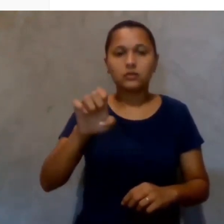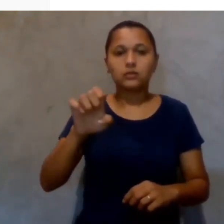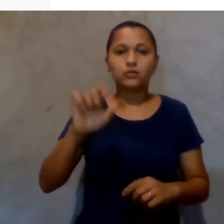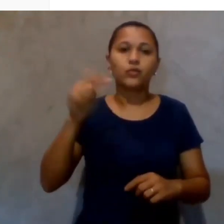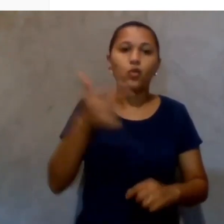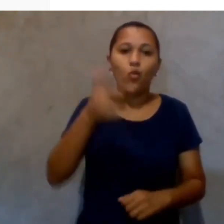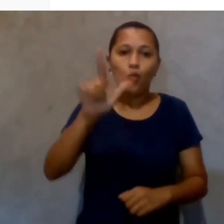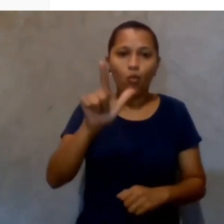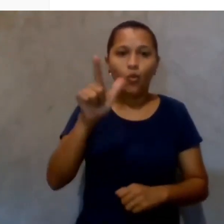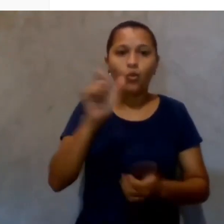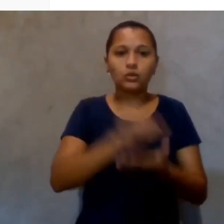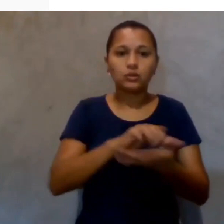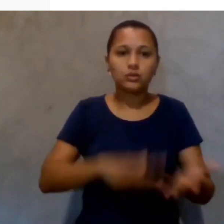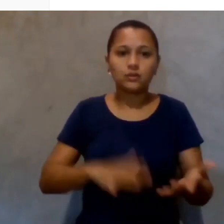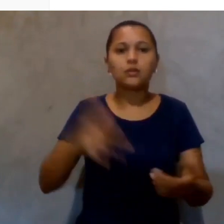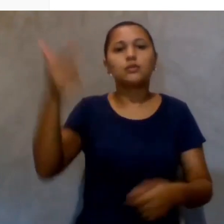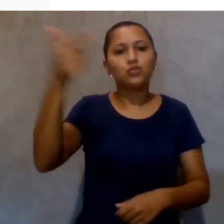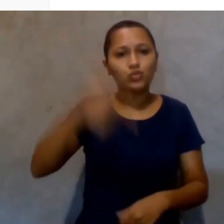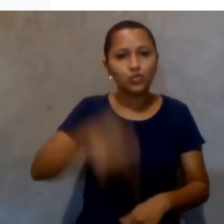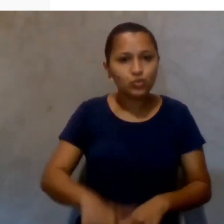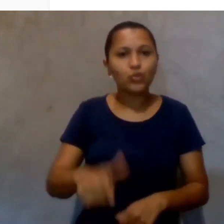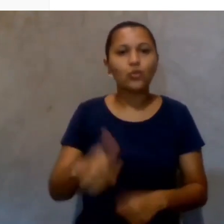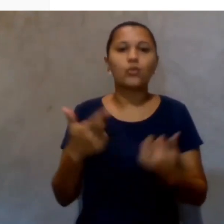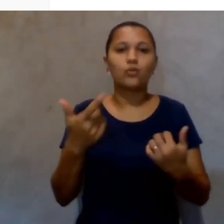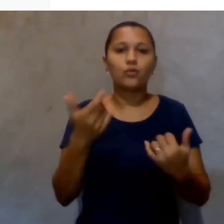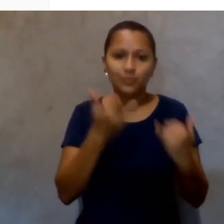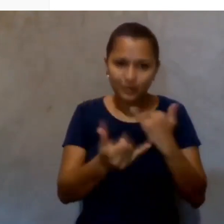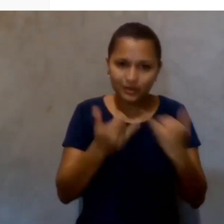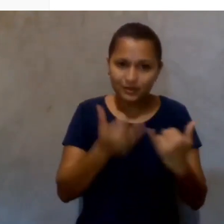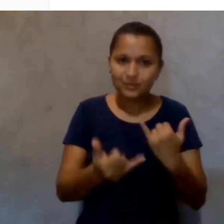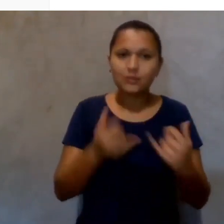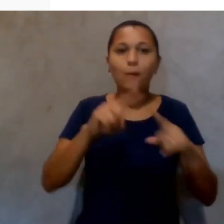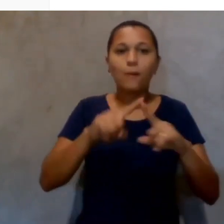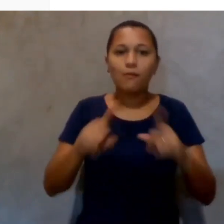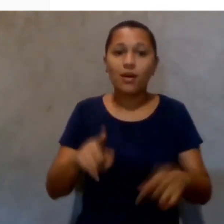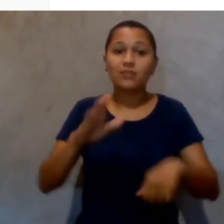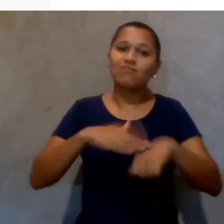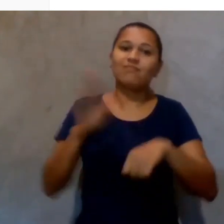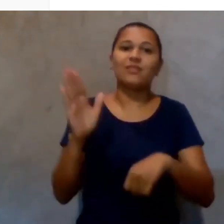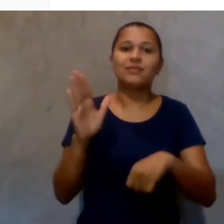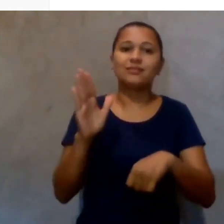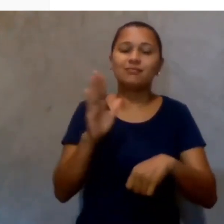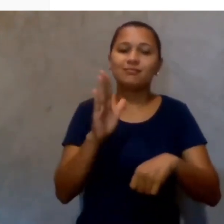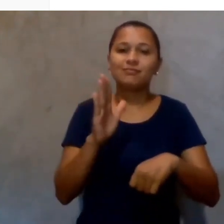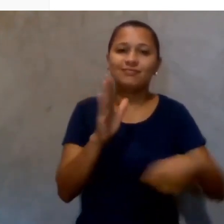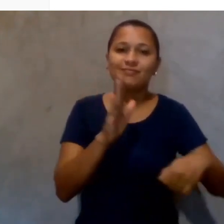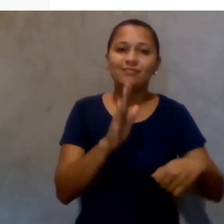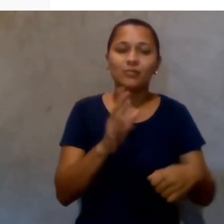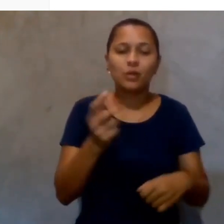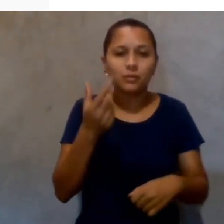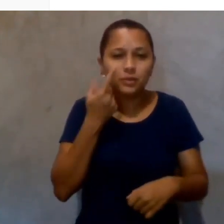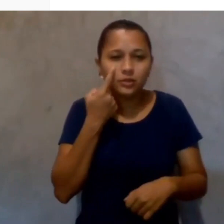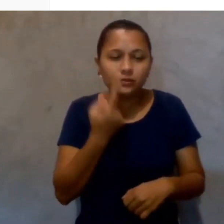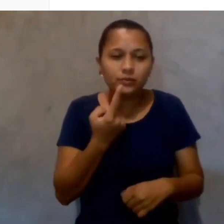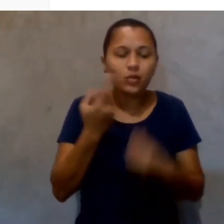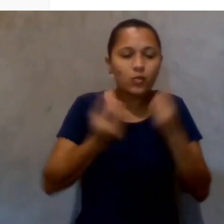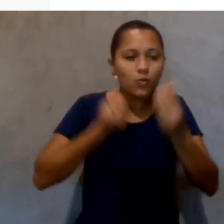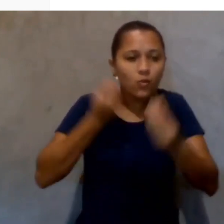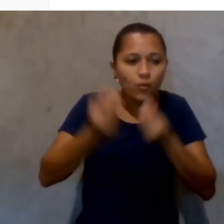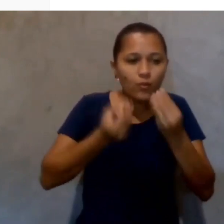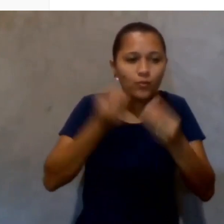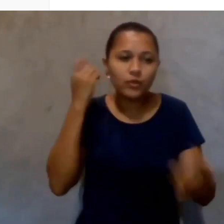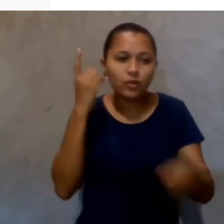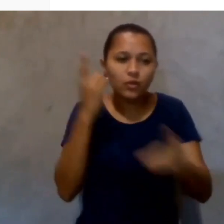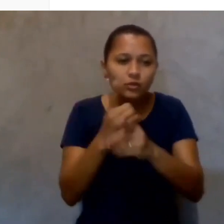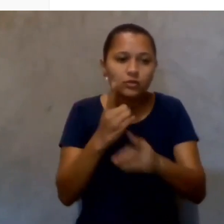sempre é possível descrever todos os elementos de um espaço amostral. Se o número de elementos de um espaço amostral for muito grande,